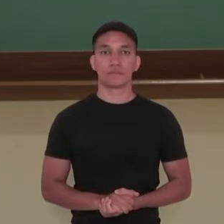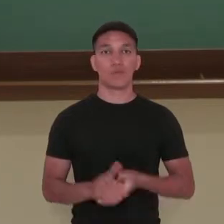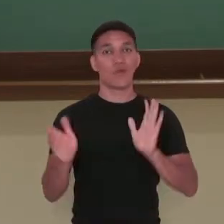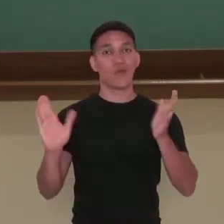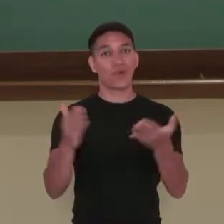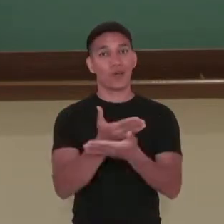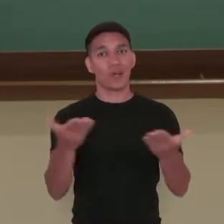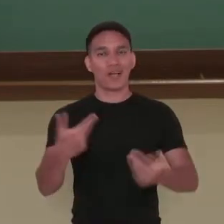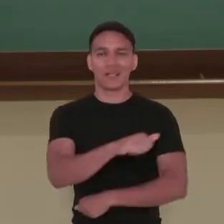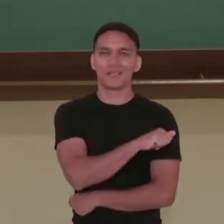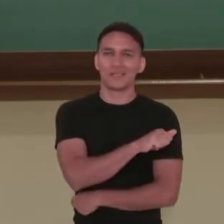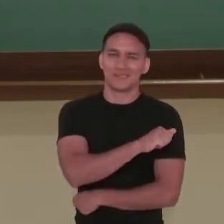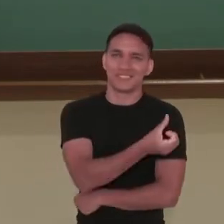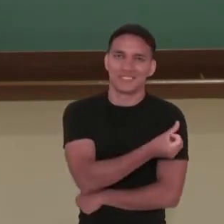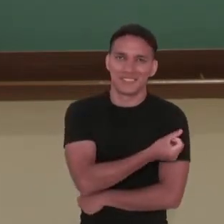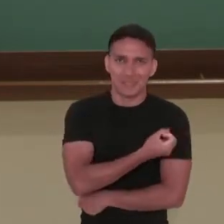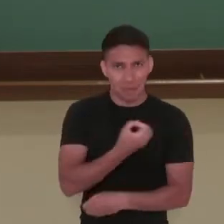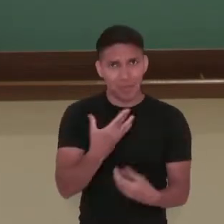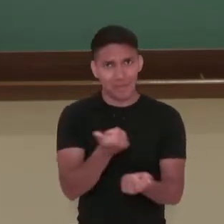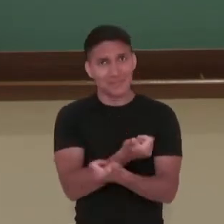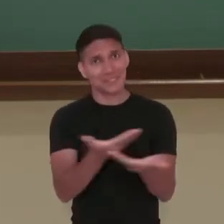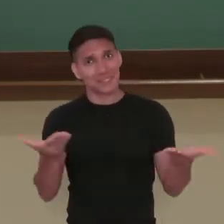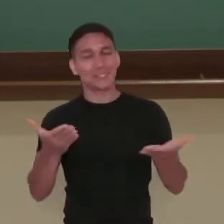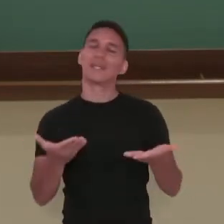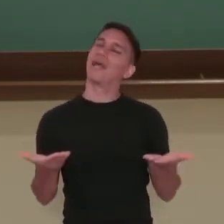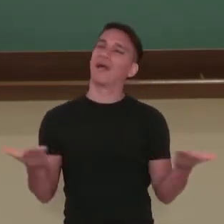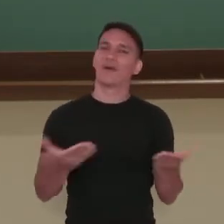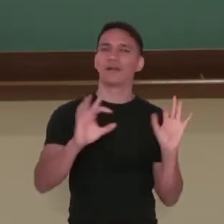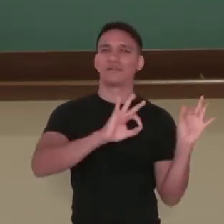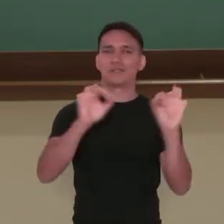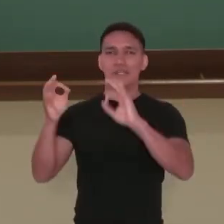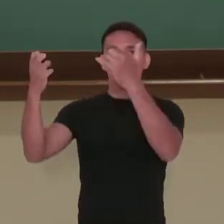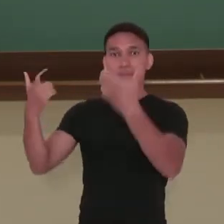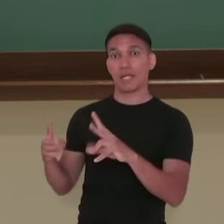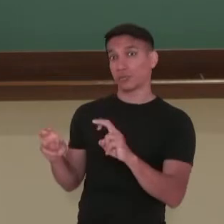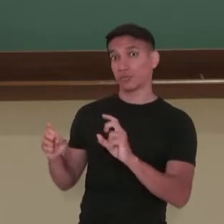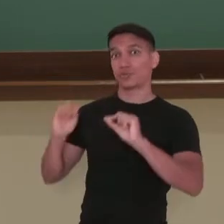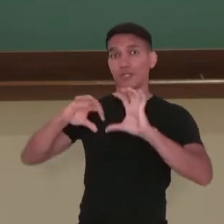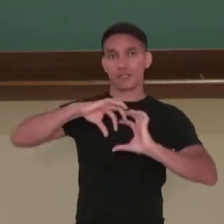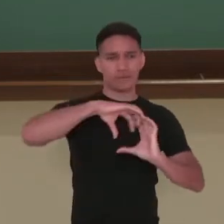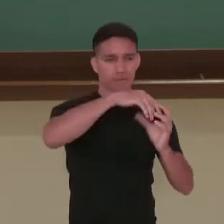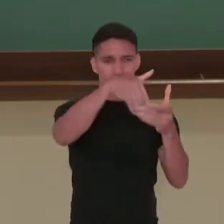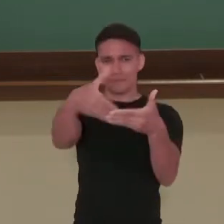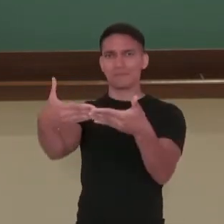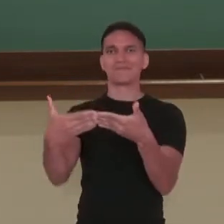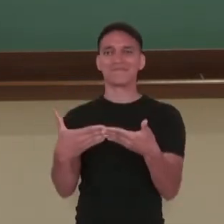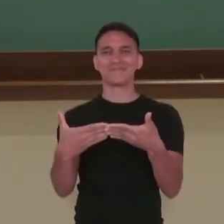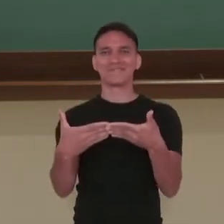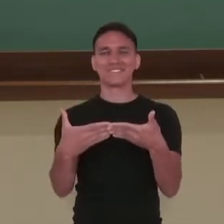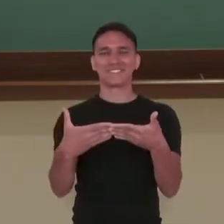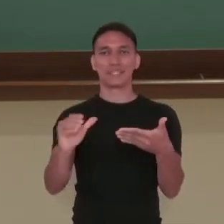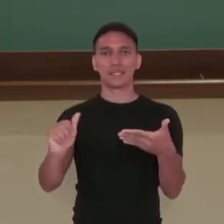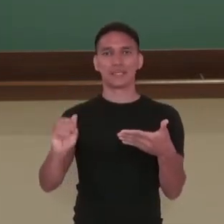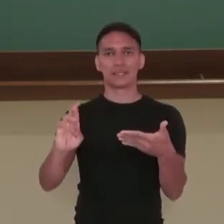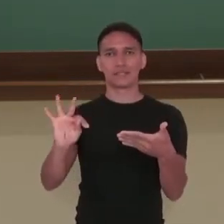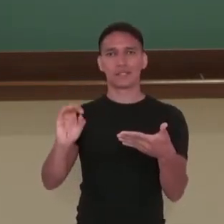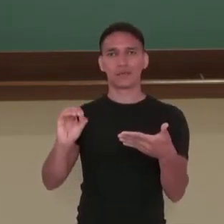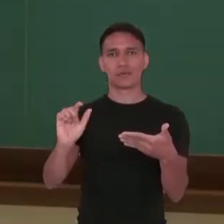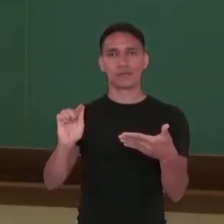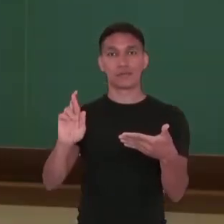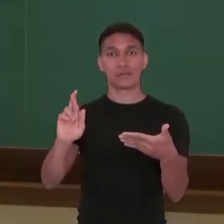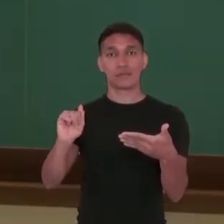Olá, estudantes do sexto ano, tudo bem com vocês? Neste vídeo vamos falar sobre cartografia. Vamos pensar